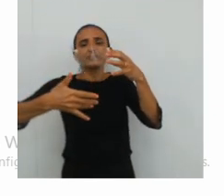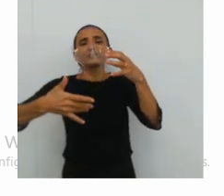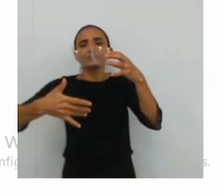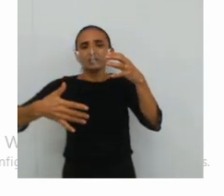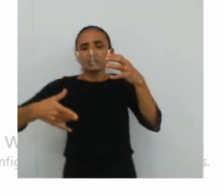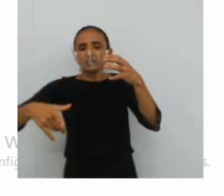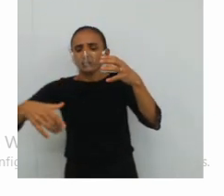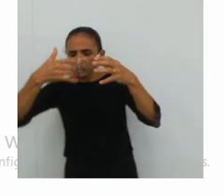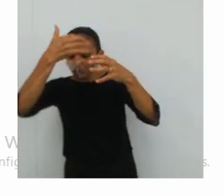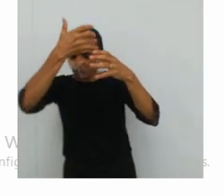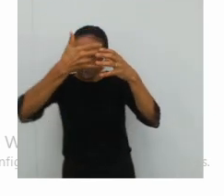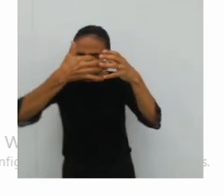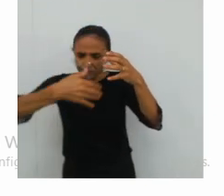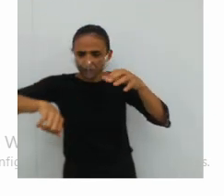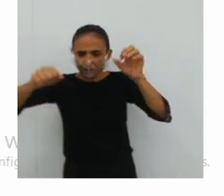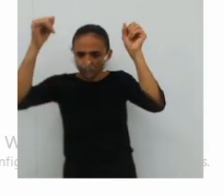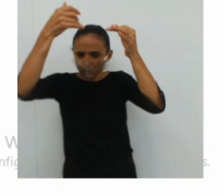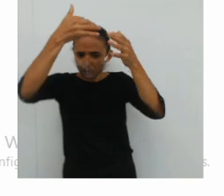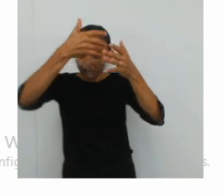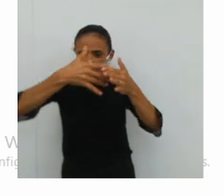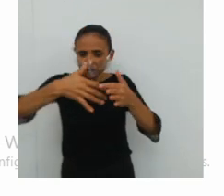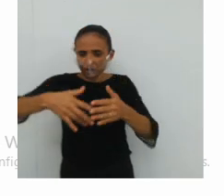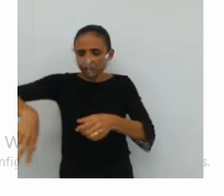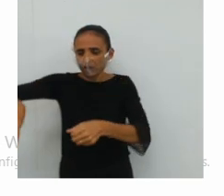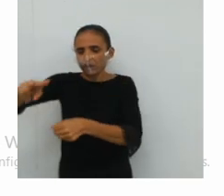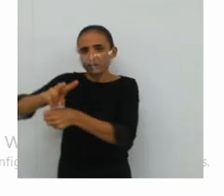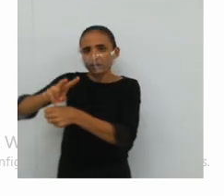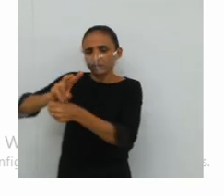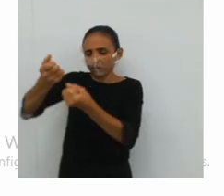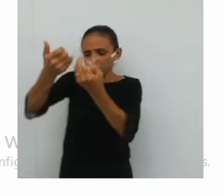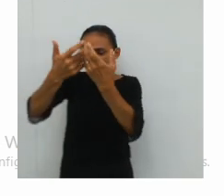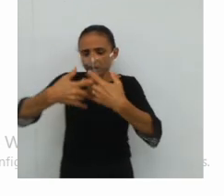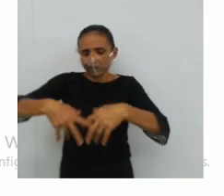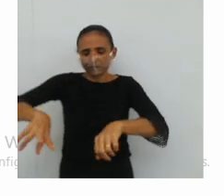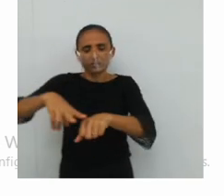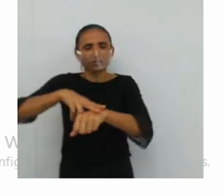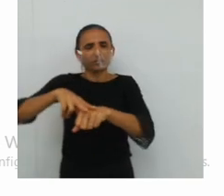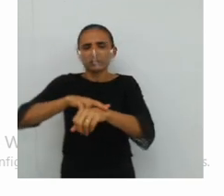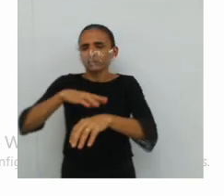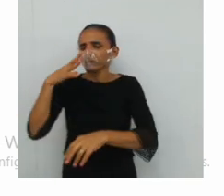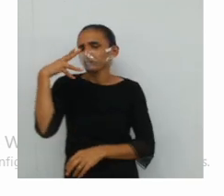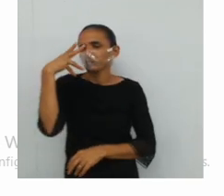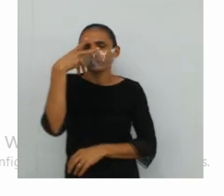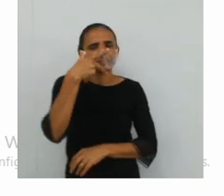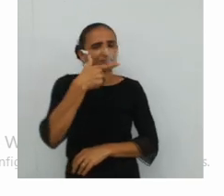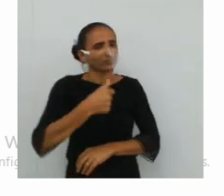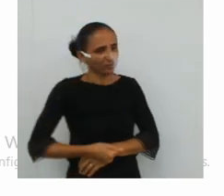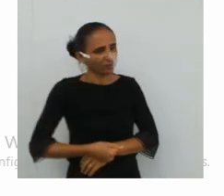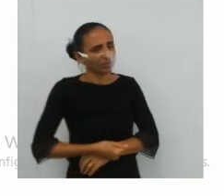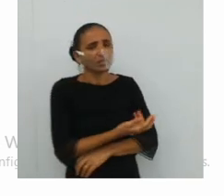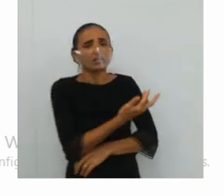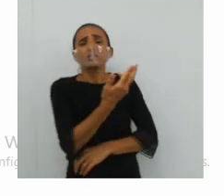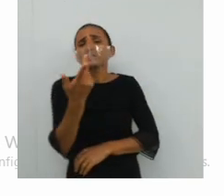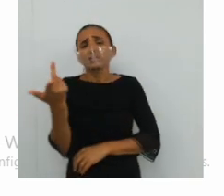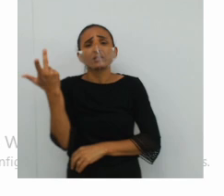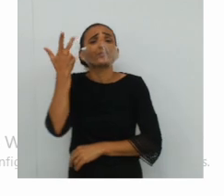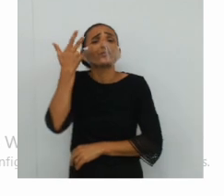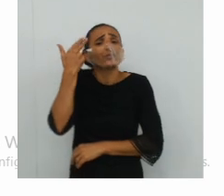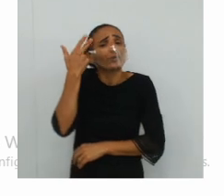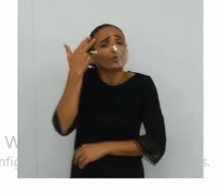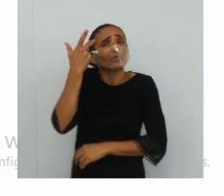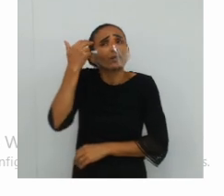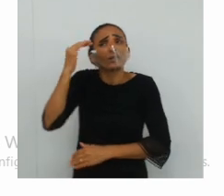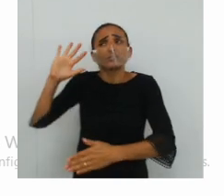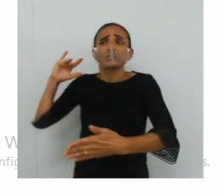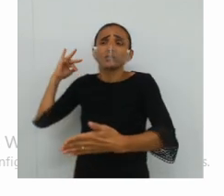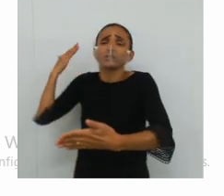da água que vai buscando logo as áreas mais baixas, né? Então, isso é muito comum, muito milenar,